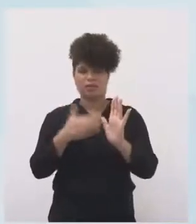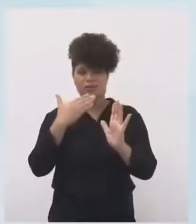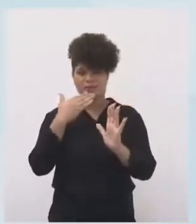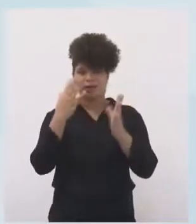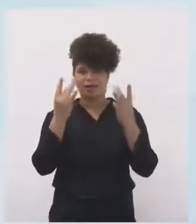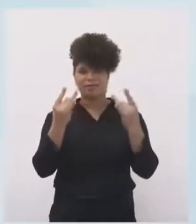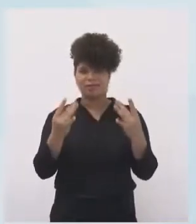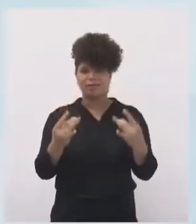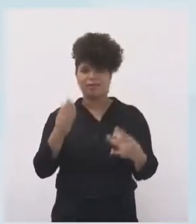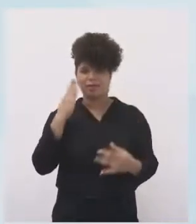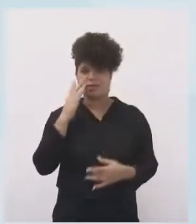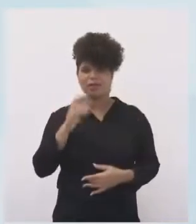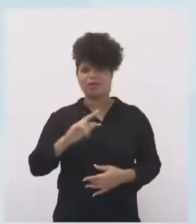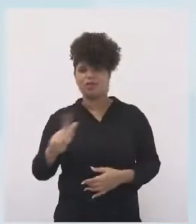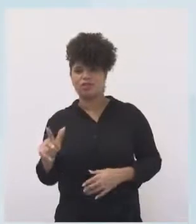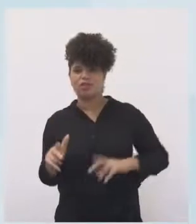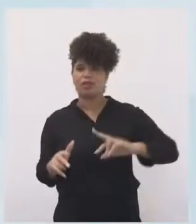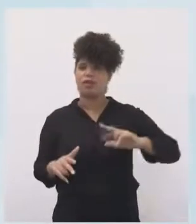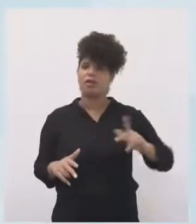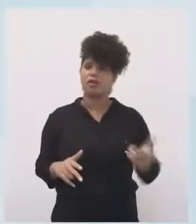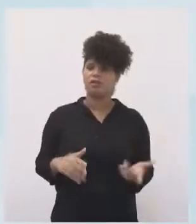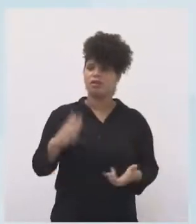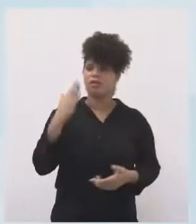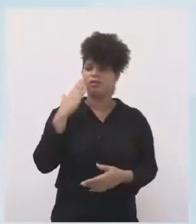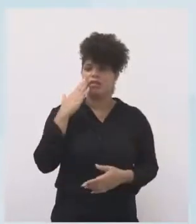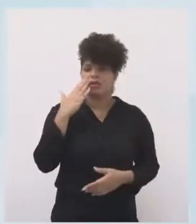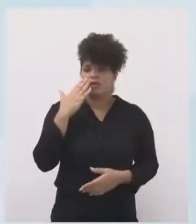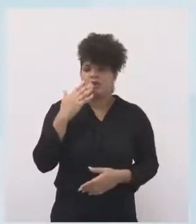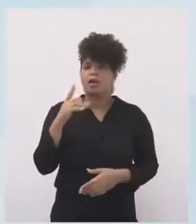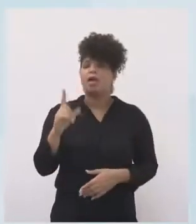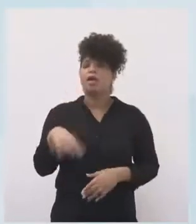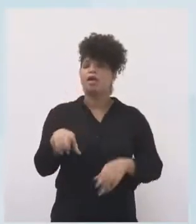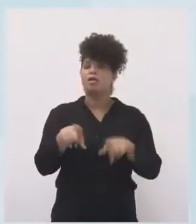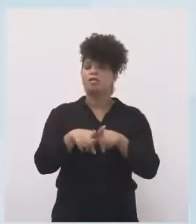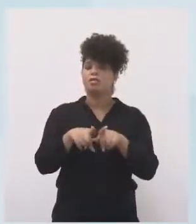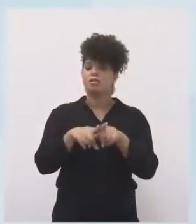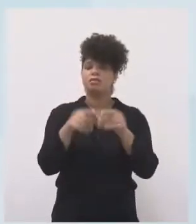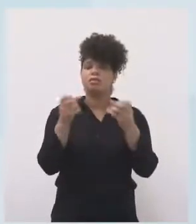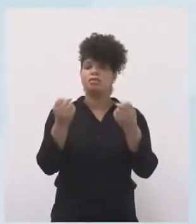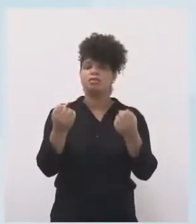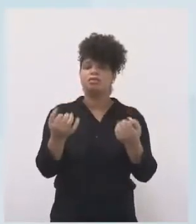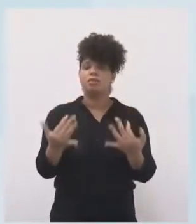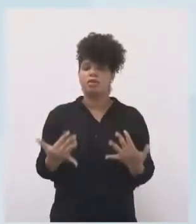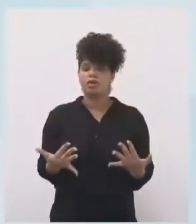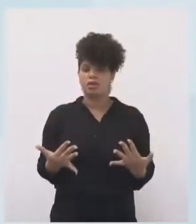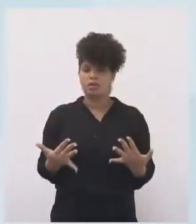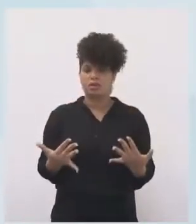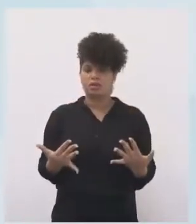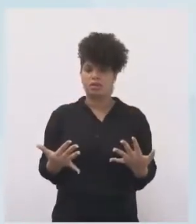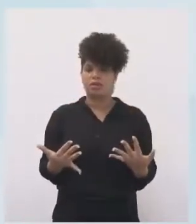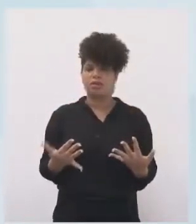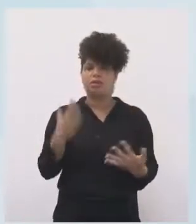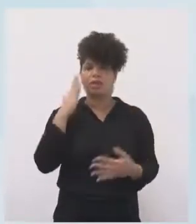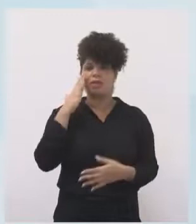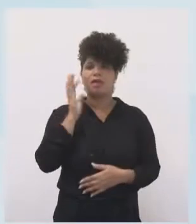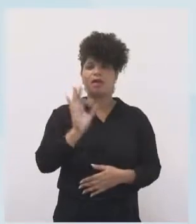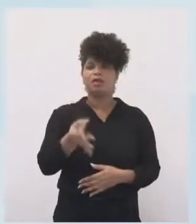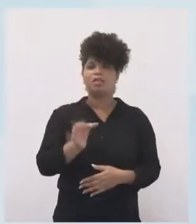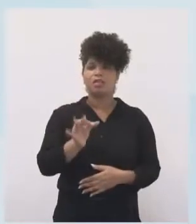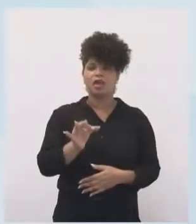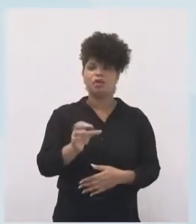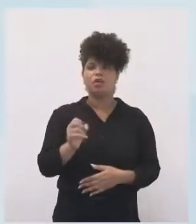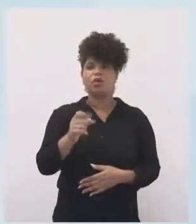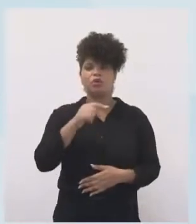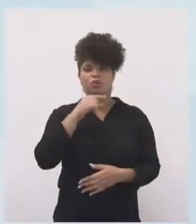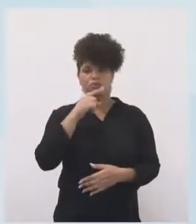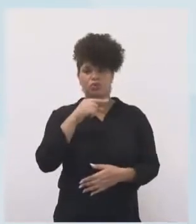essas diferenças da conta, já posso passar também pela parte do professor saber se deu certo ou se não deu